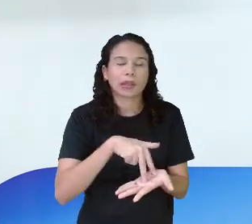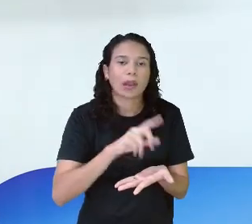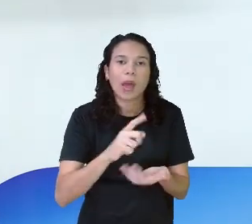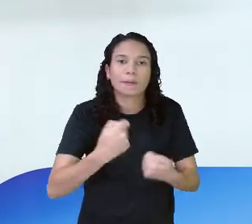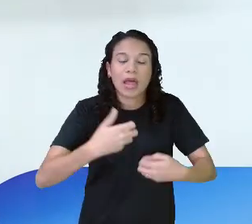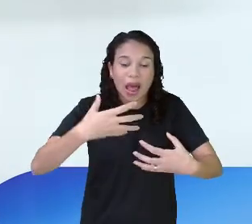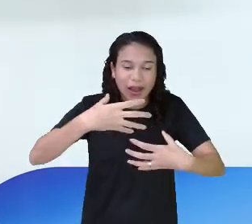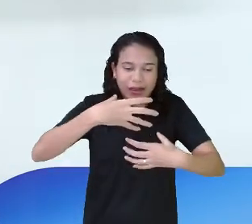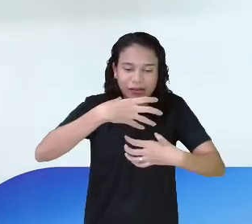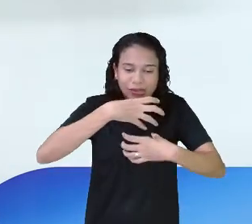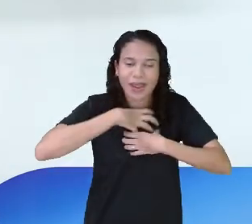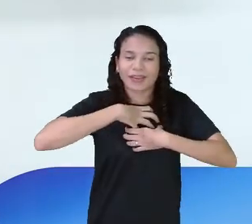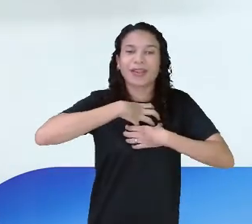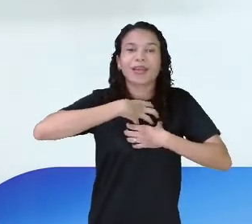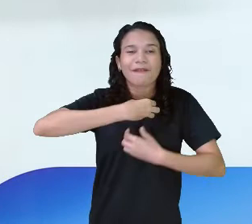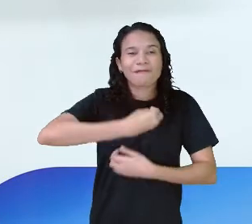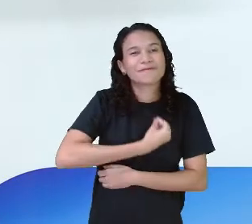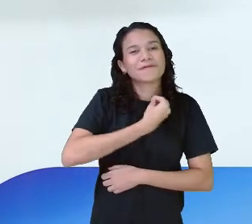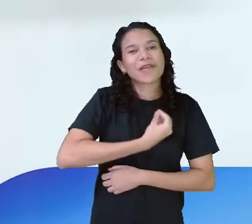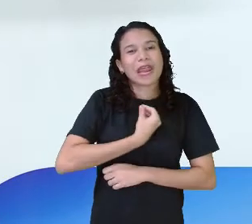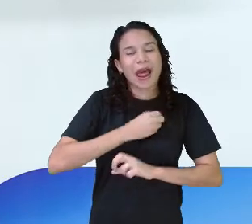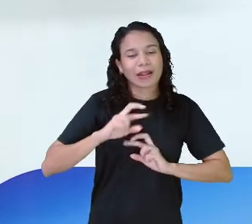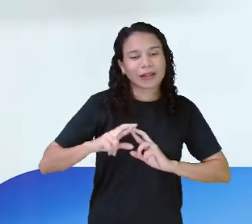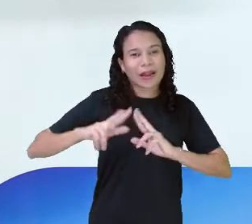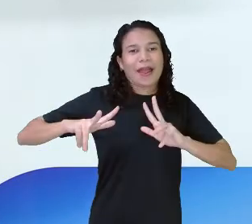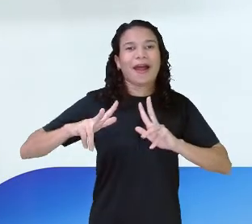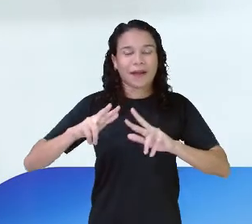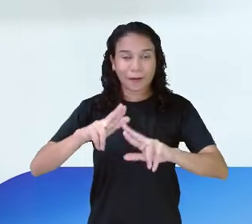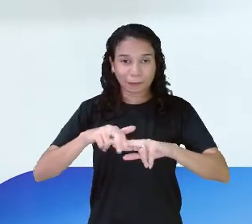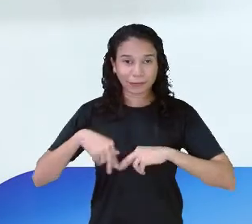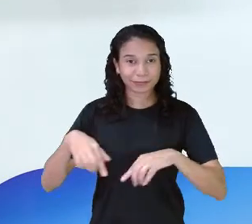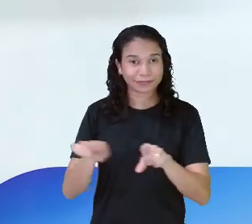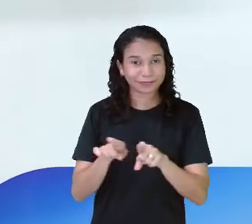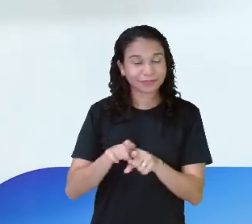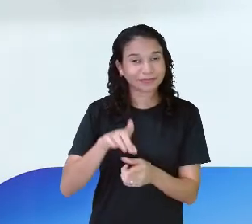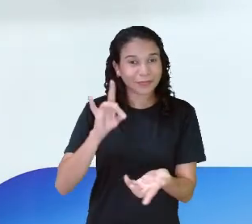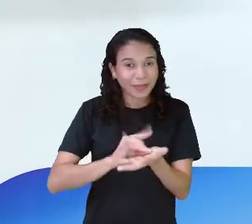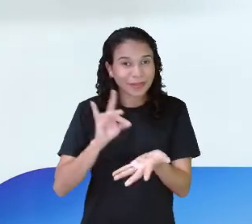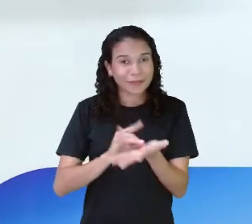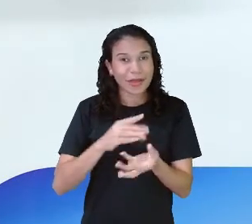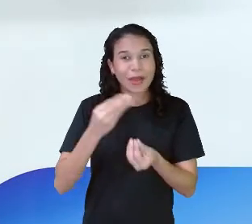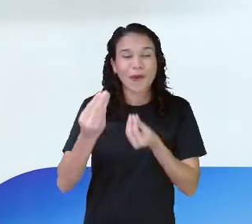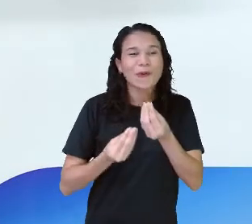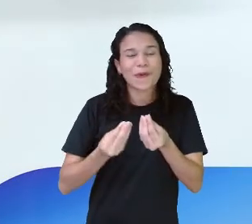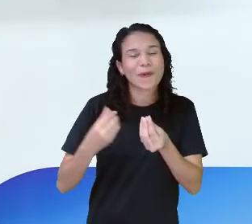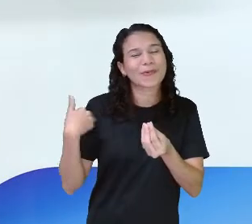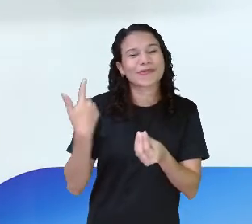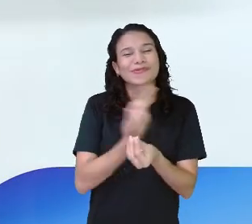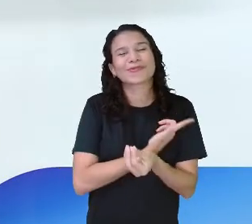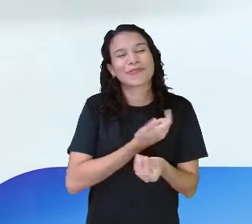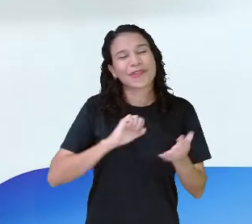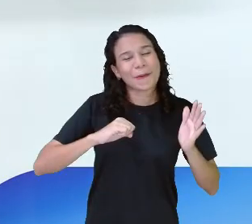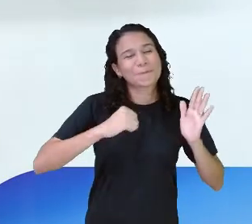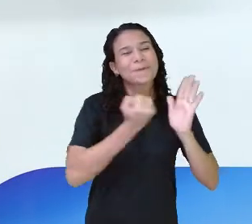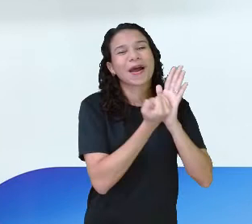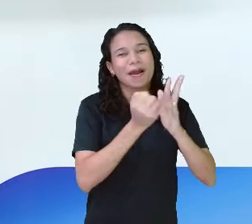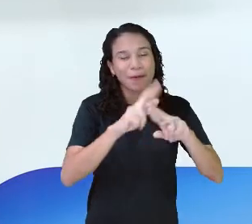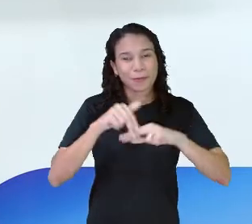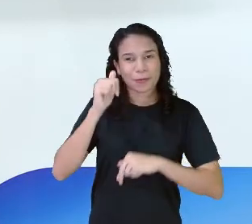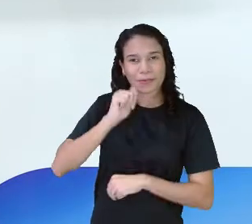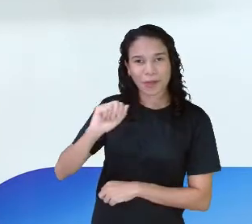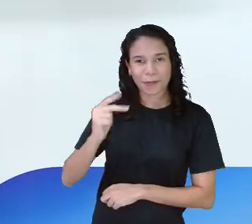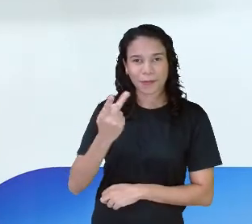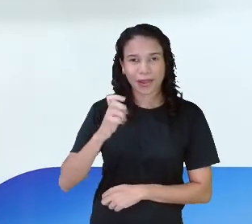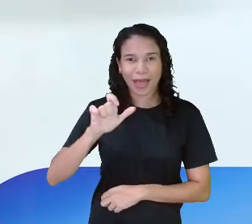sentir, a gente precisa viver, a gente precisa fazer a diferença. E deixar de verdade a nossa marca por onde a gente passa. Então, Helen Keller